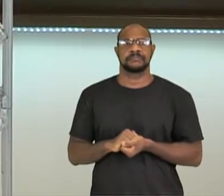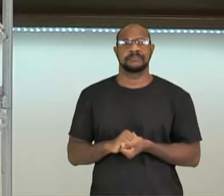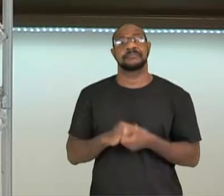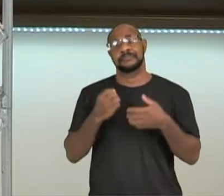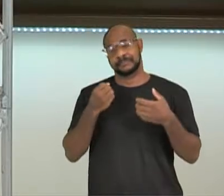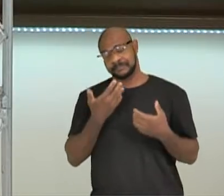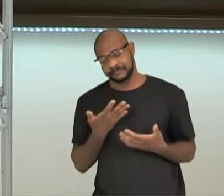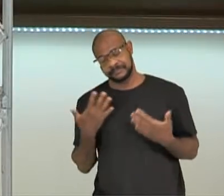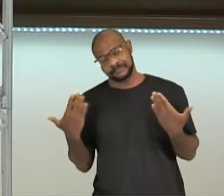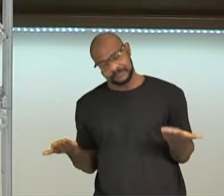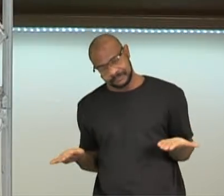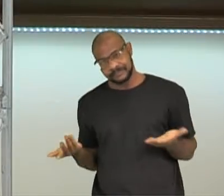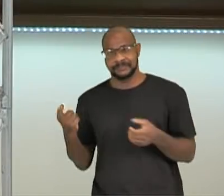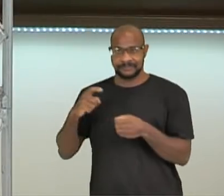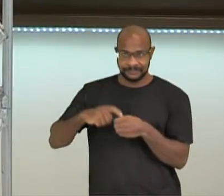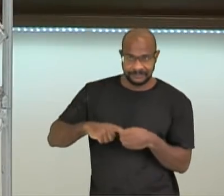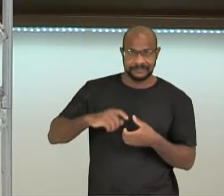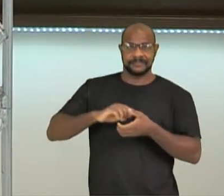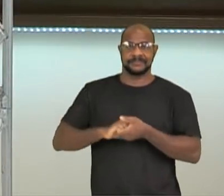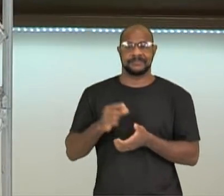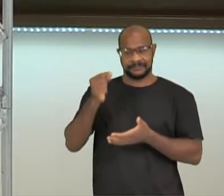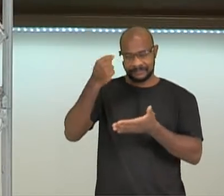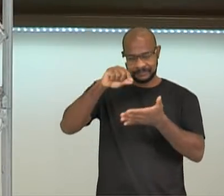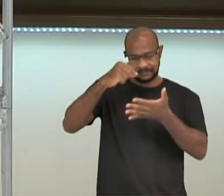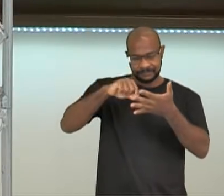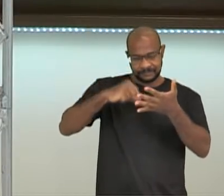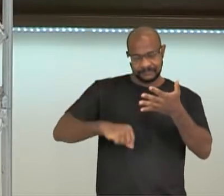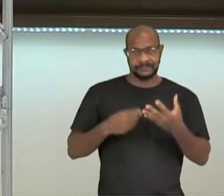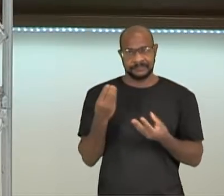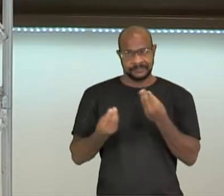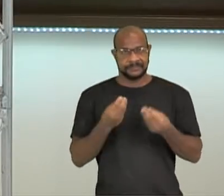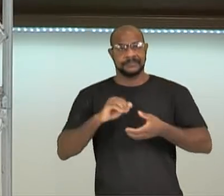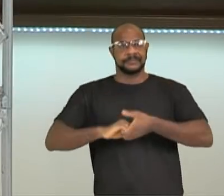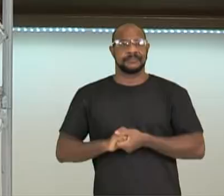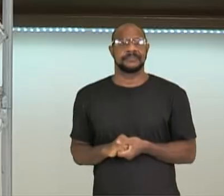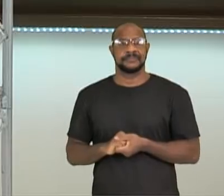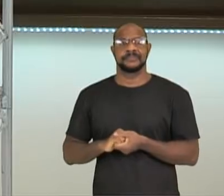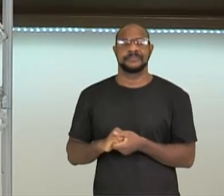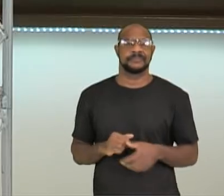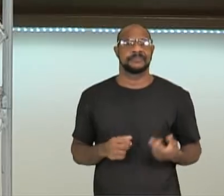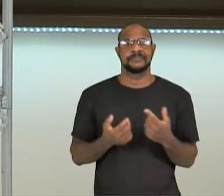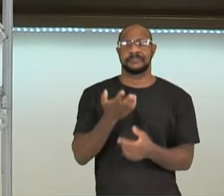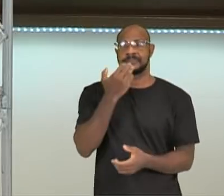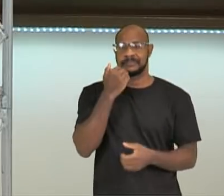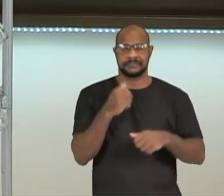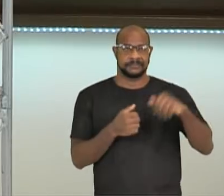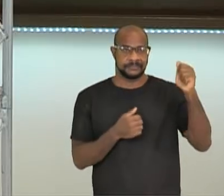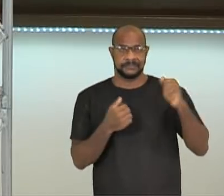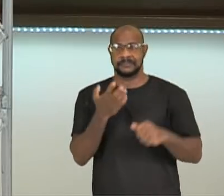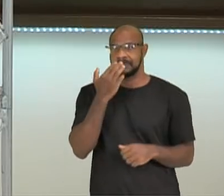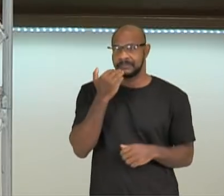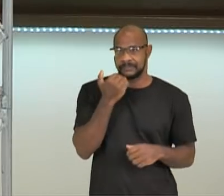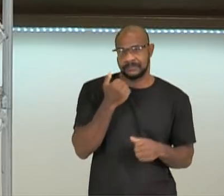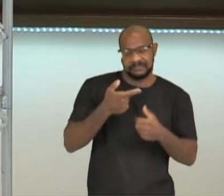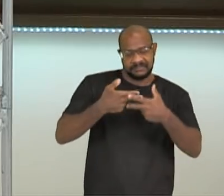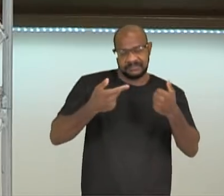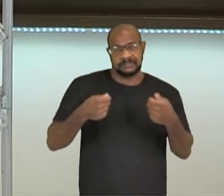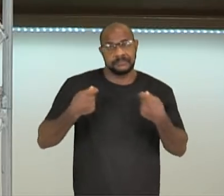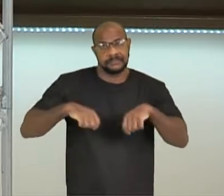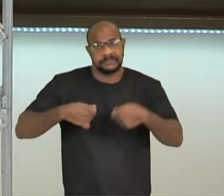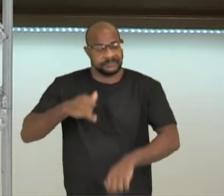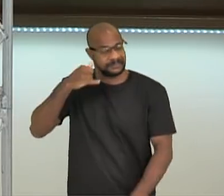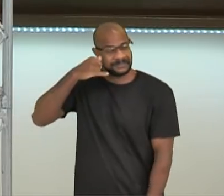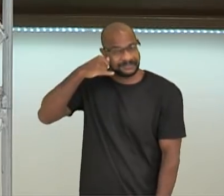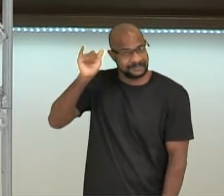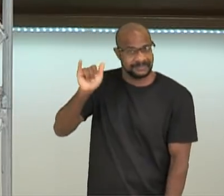Muito bem, então vamos lá para a nossa correção. Então, primeiramente, né, os alimentos que devem ser evitados pela pessoa